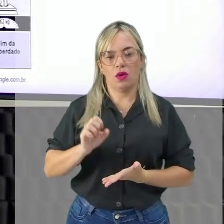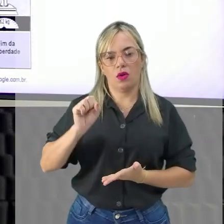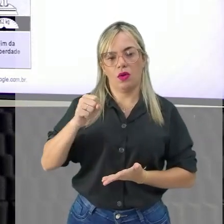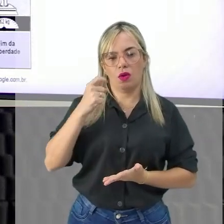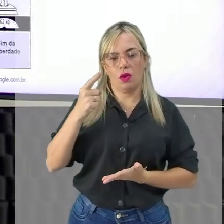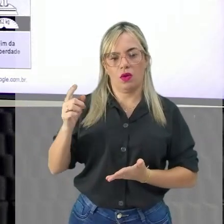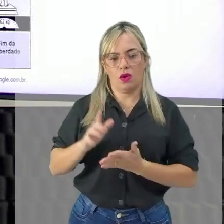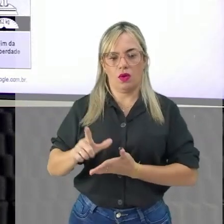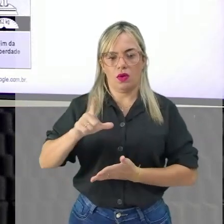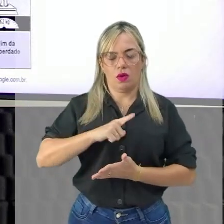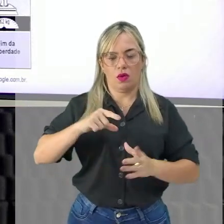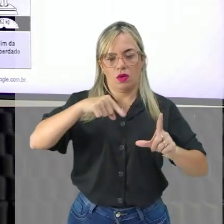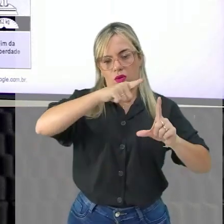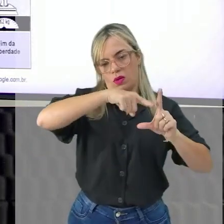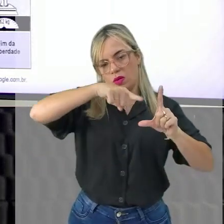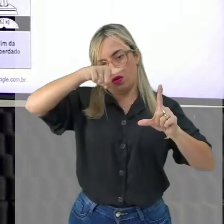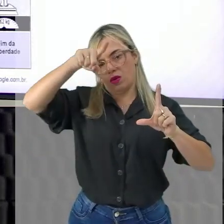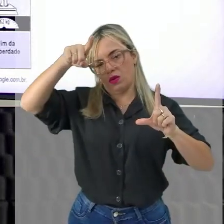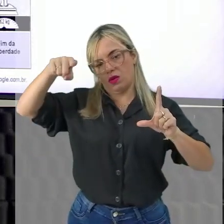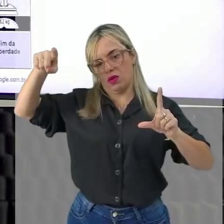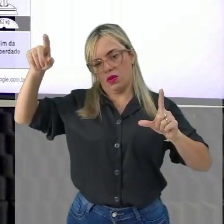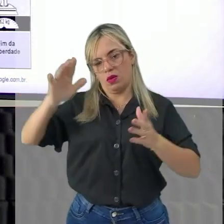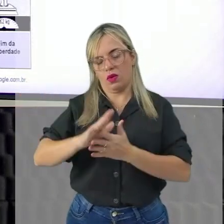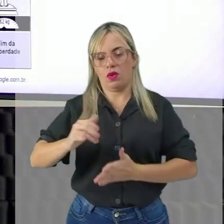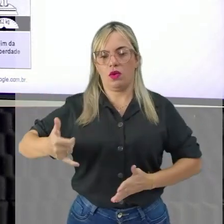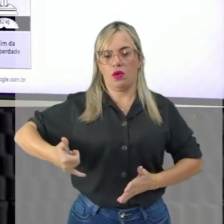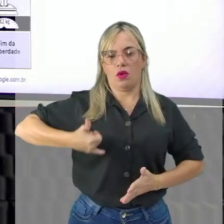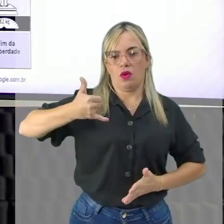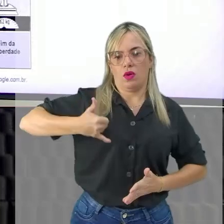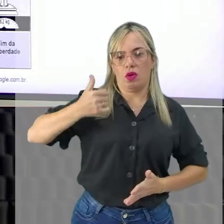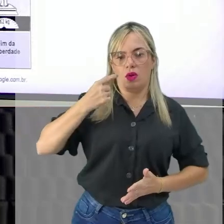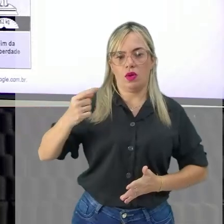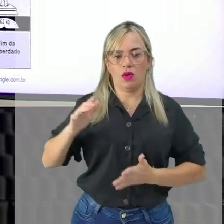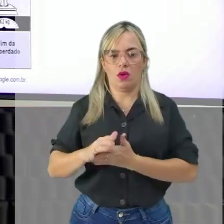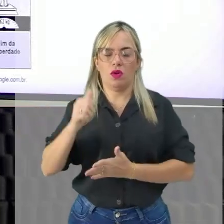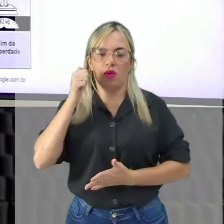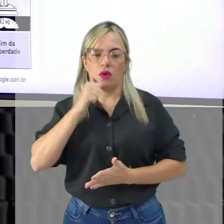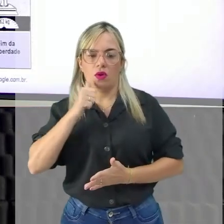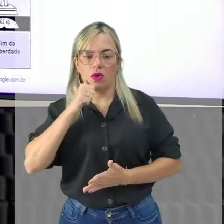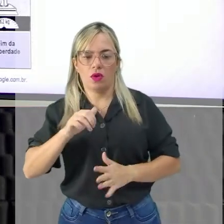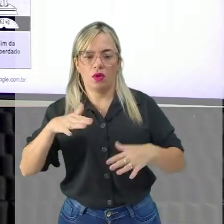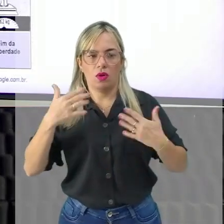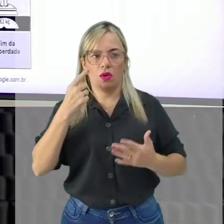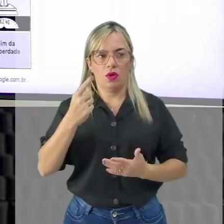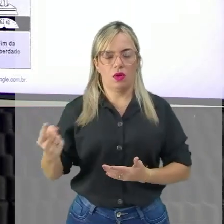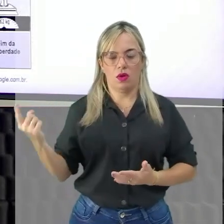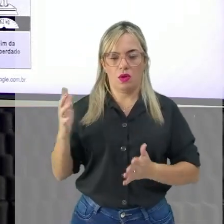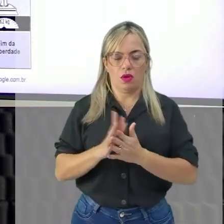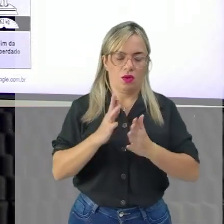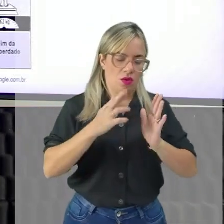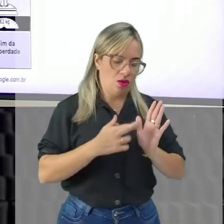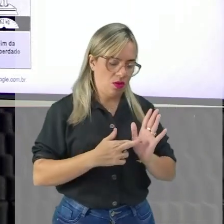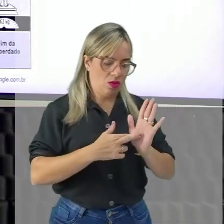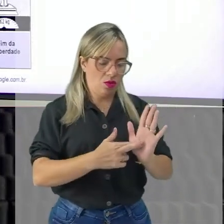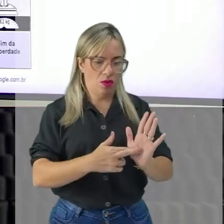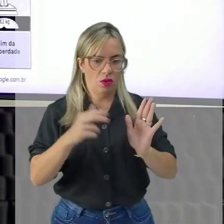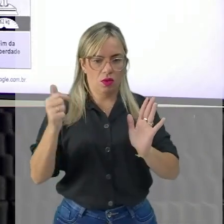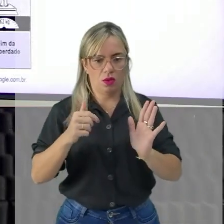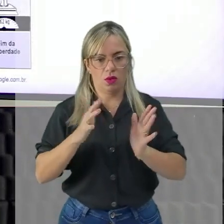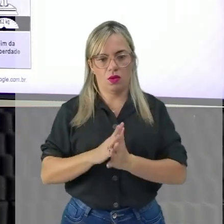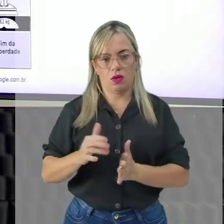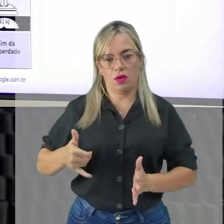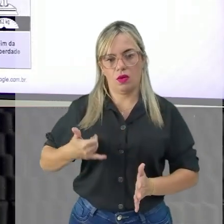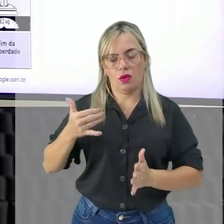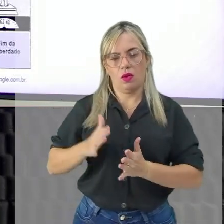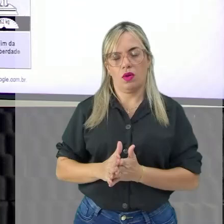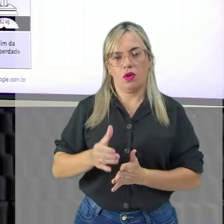aqui eu tenho o gráfico, né? Idade, as mulheres com as suas faixas etárias aqui representadas, na idade de 9